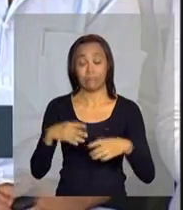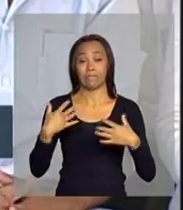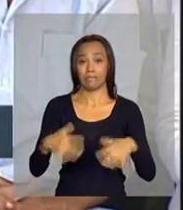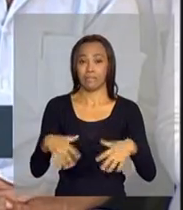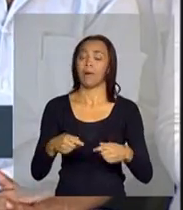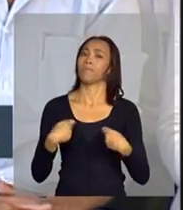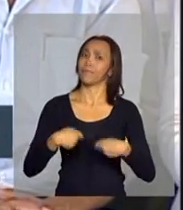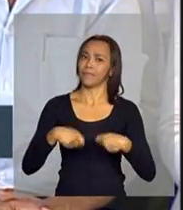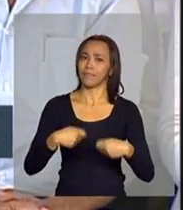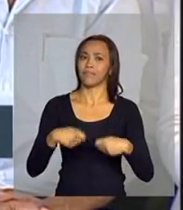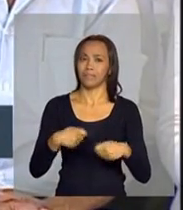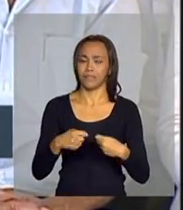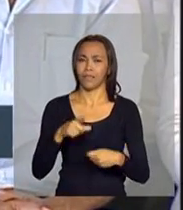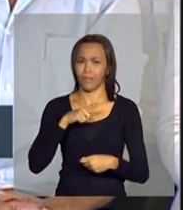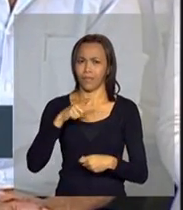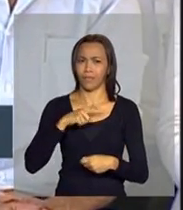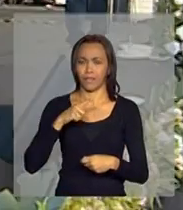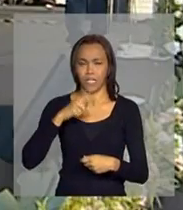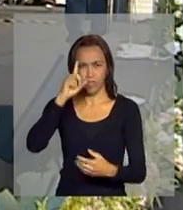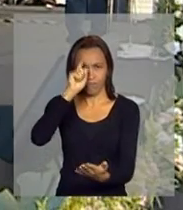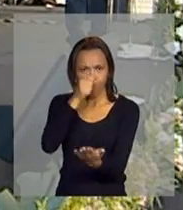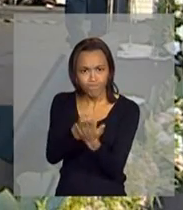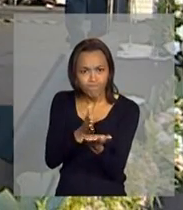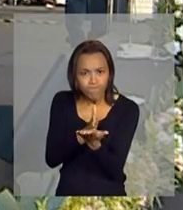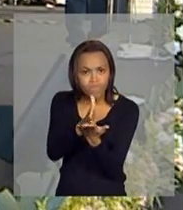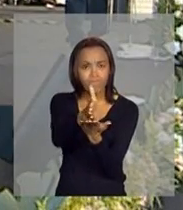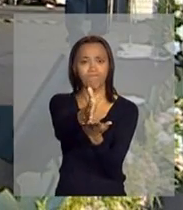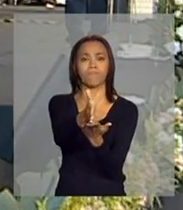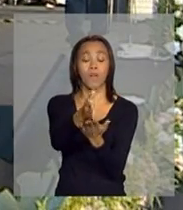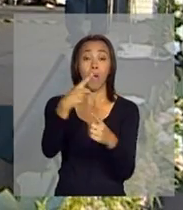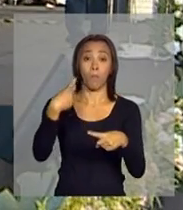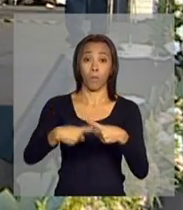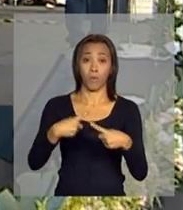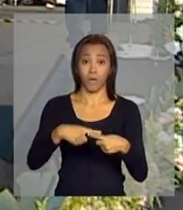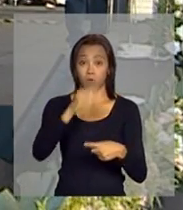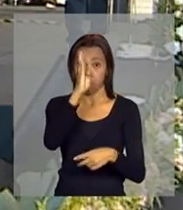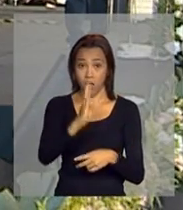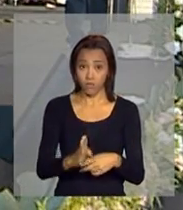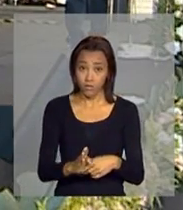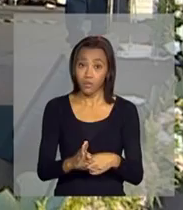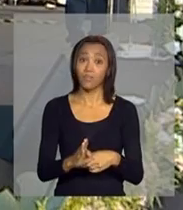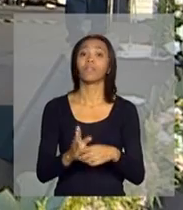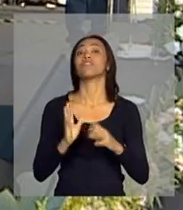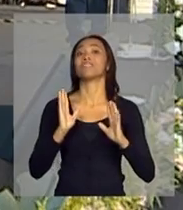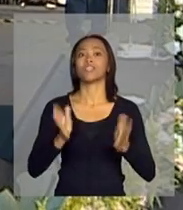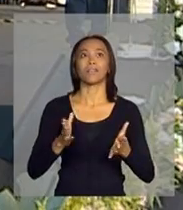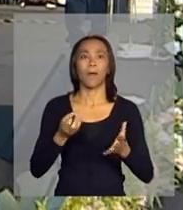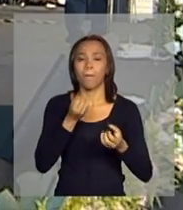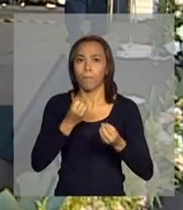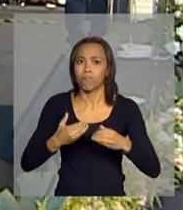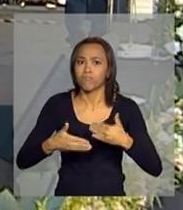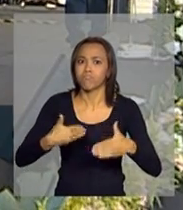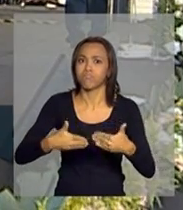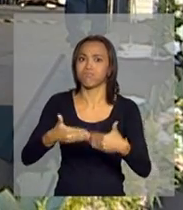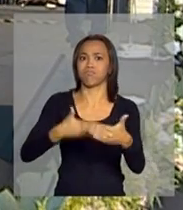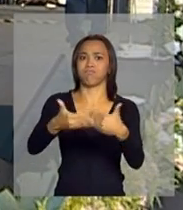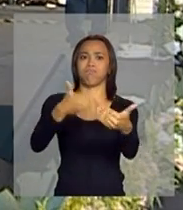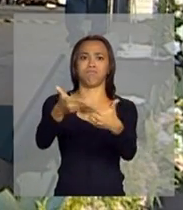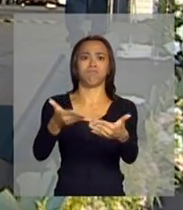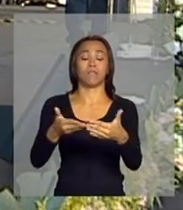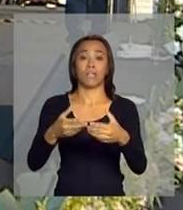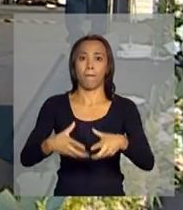e realmente ter muita determinação, porque o Brasil está acontecendo, o Brasil